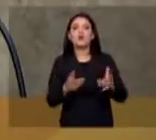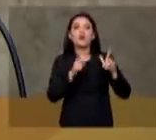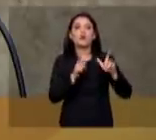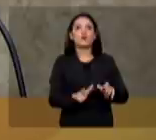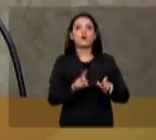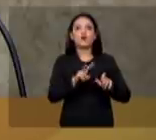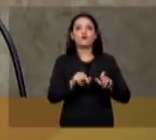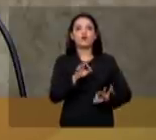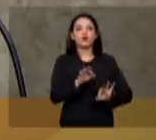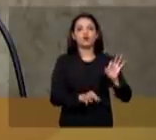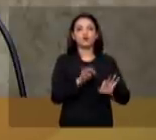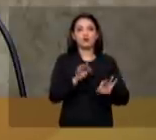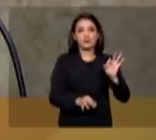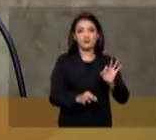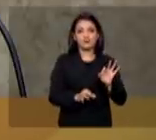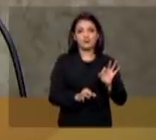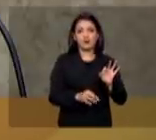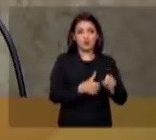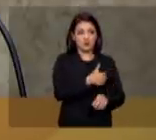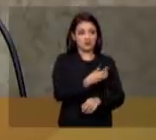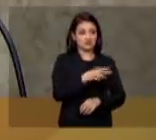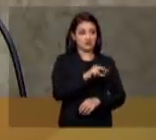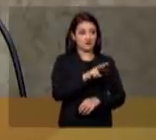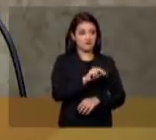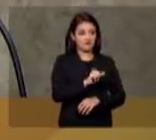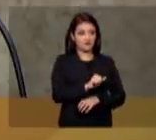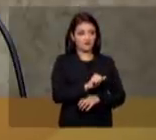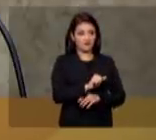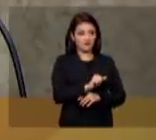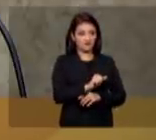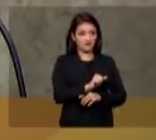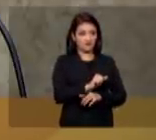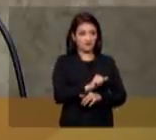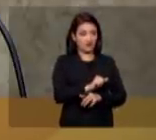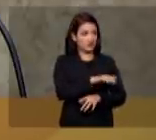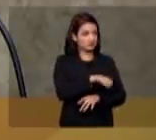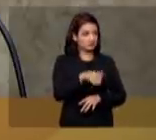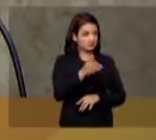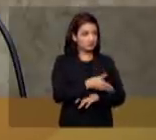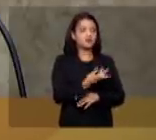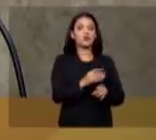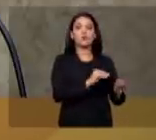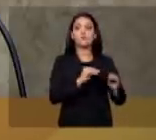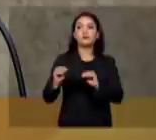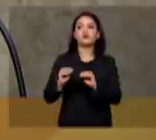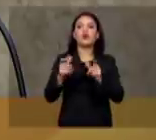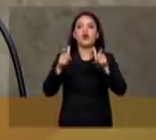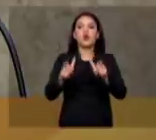São Paulo. Me pareceu que essa questão ficou para ser complementada